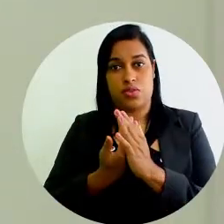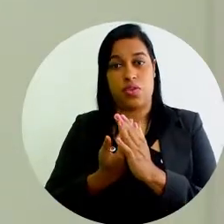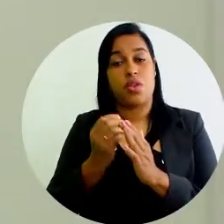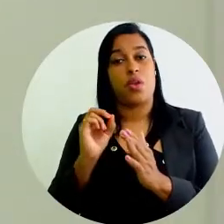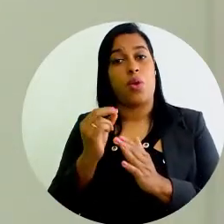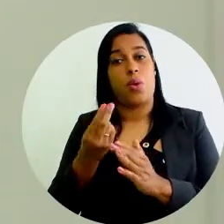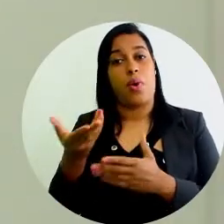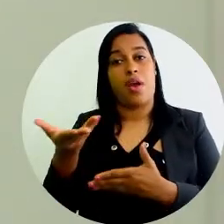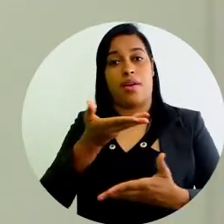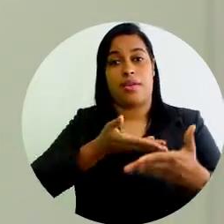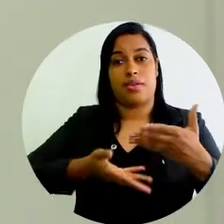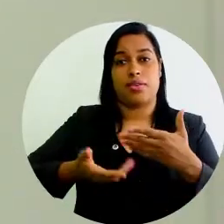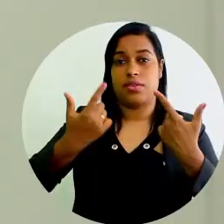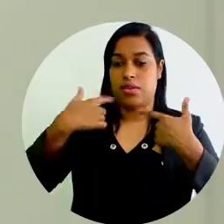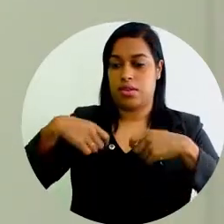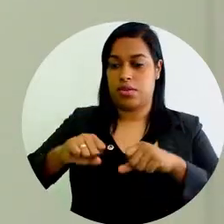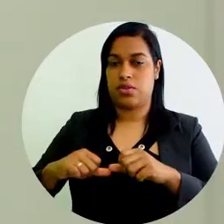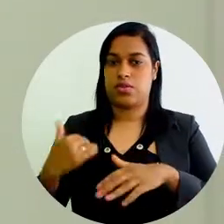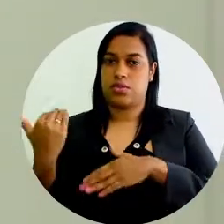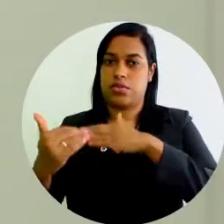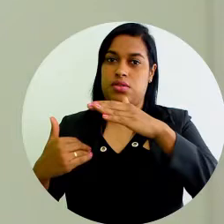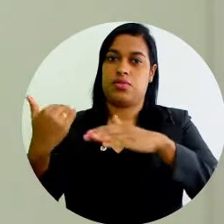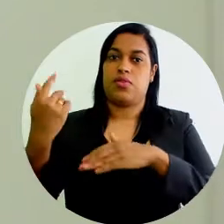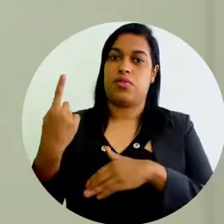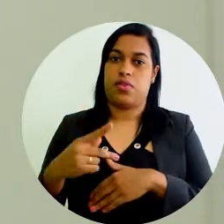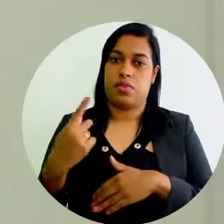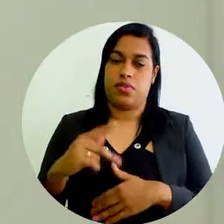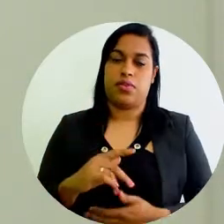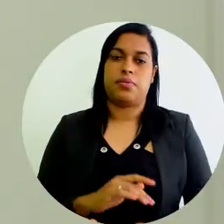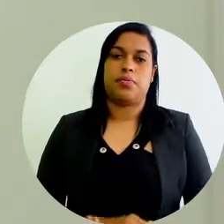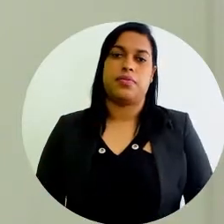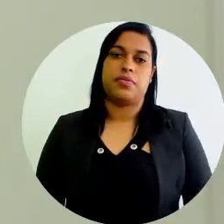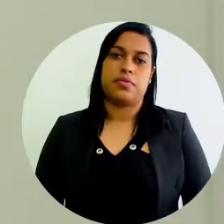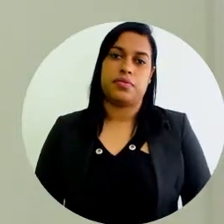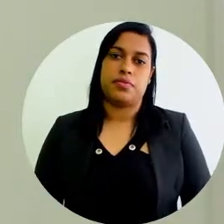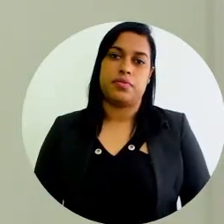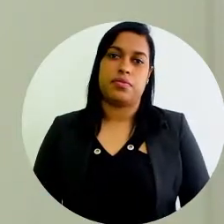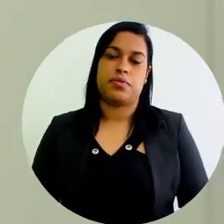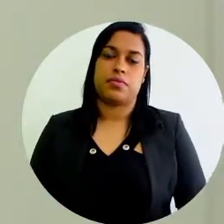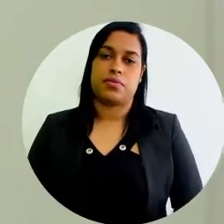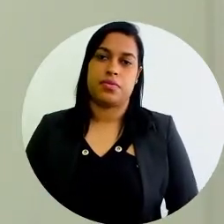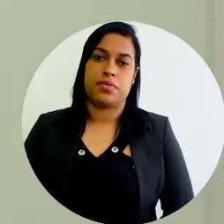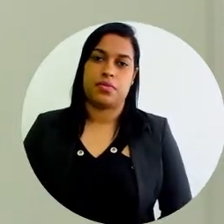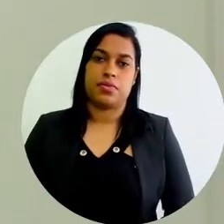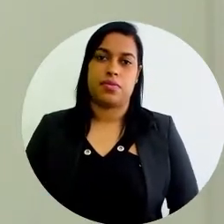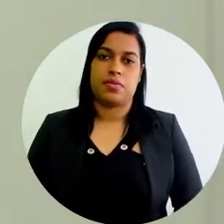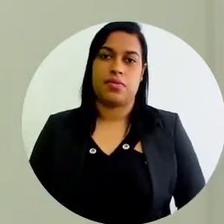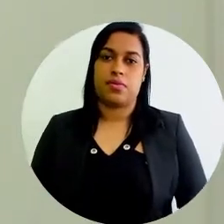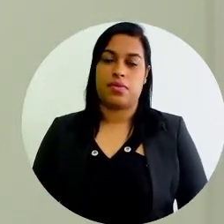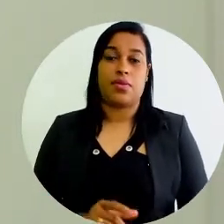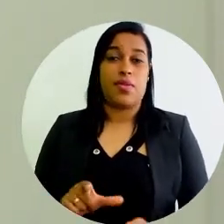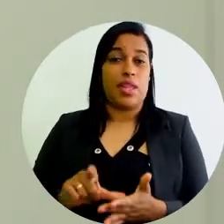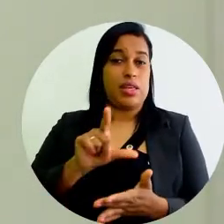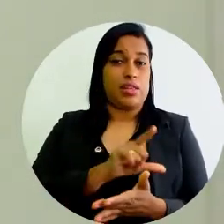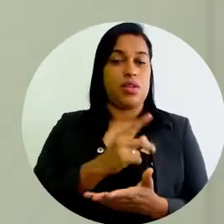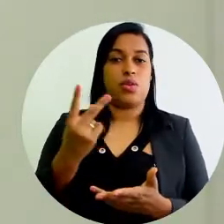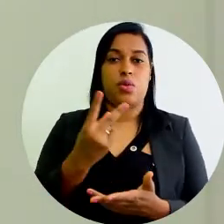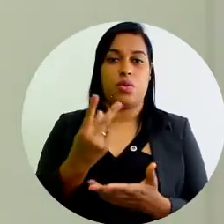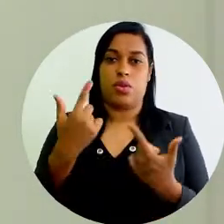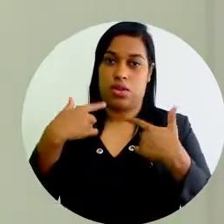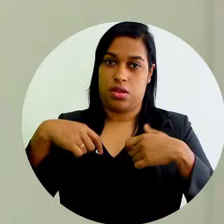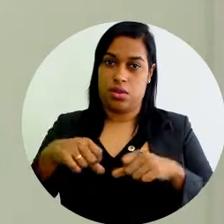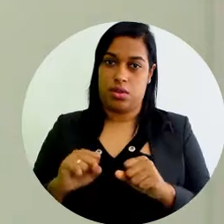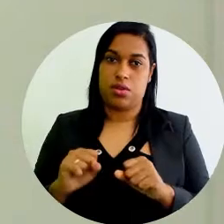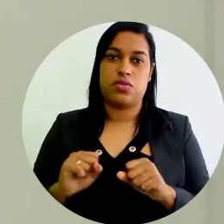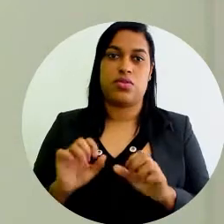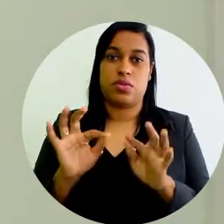do ambiente escolar ou a relação que a linguagem desenvolve com este ambiente. Bem, desde